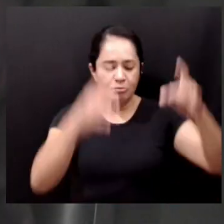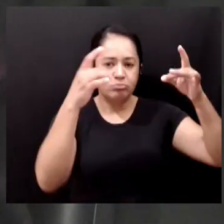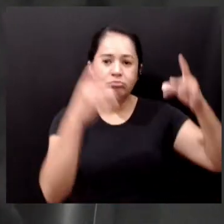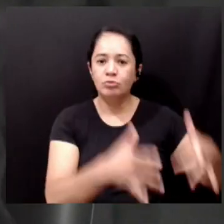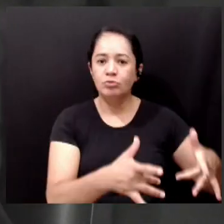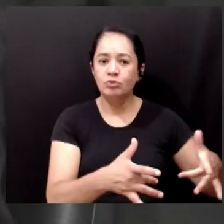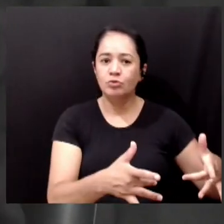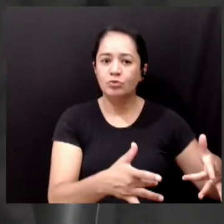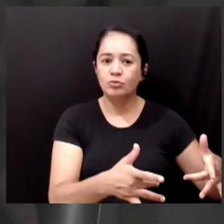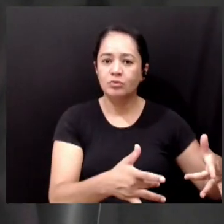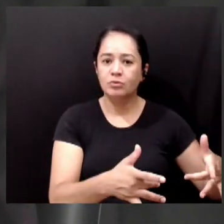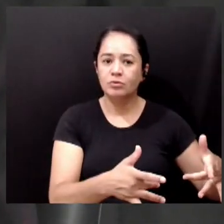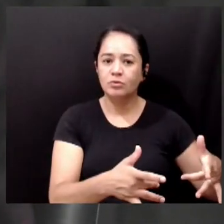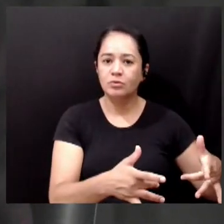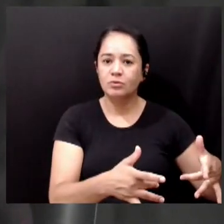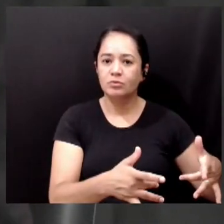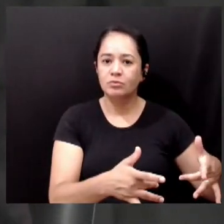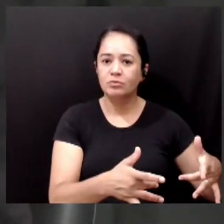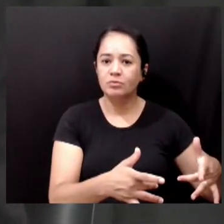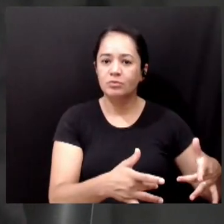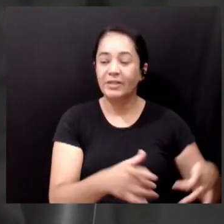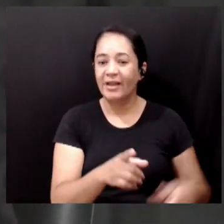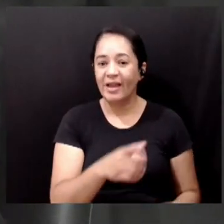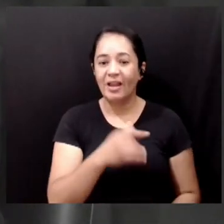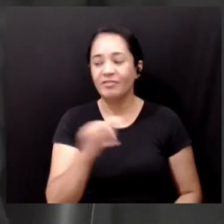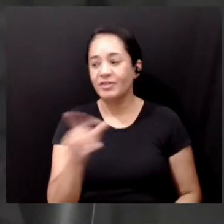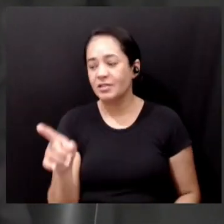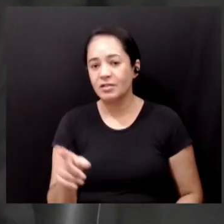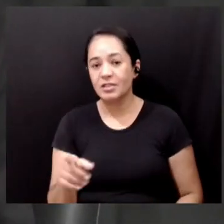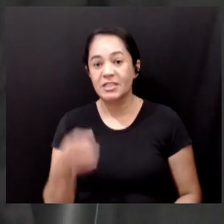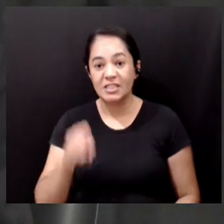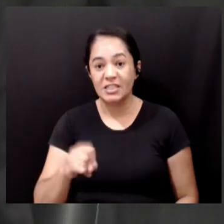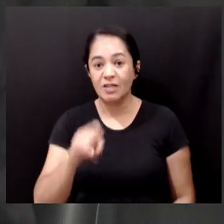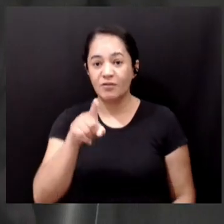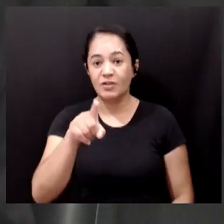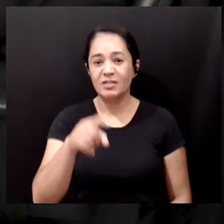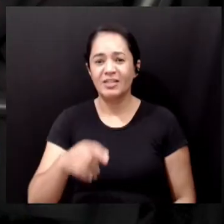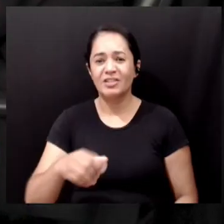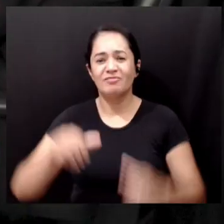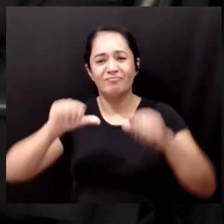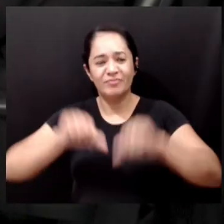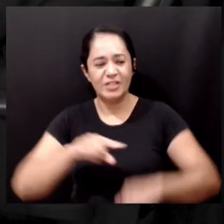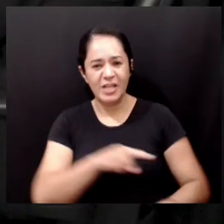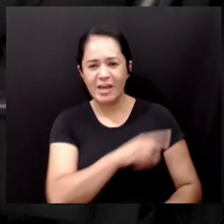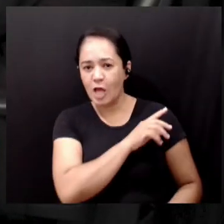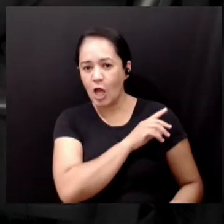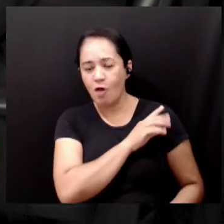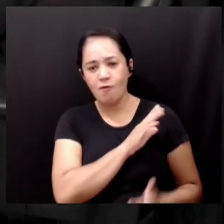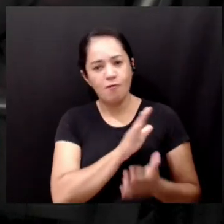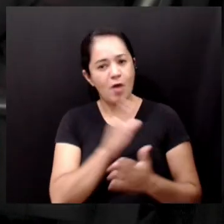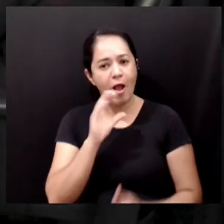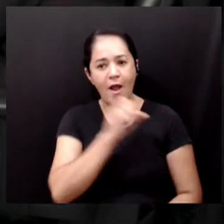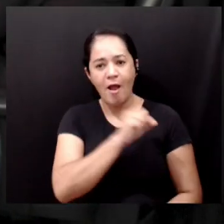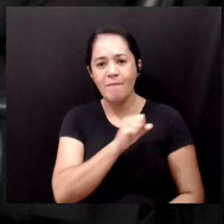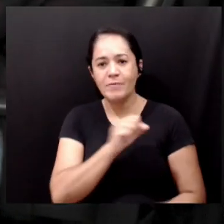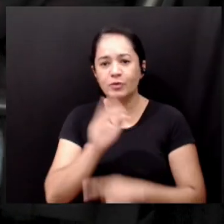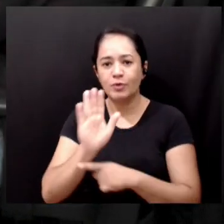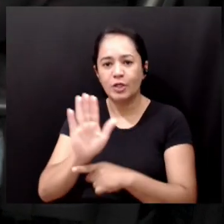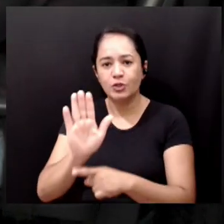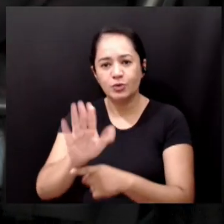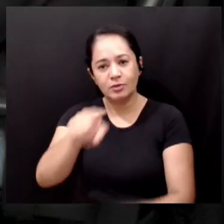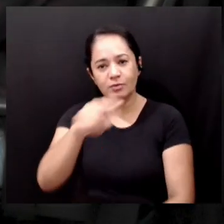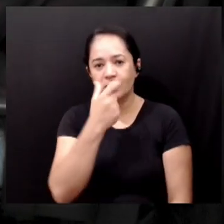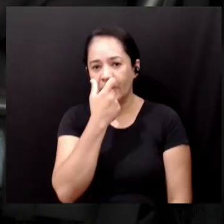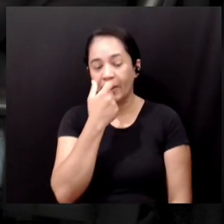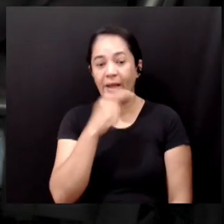atrás de você. Tá. Então ela é aquela cuidadora mesmo ali, que tá sempre Ela ainda perto. trabalha na saúde ou não? Ela é fisioterapeuta,